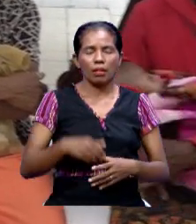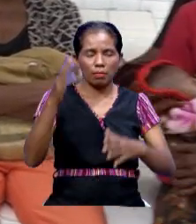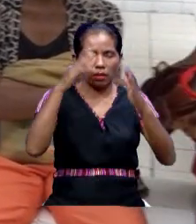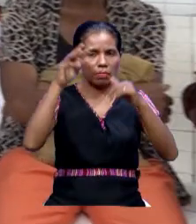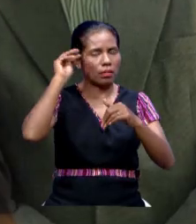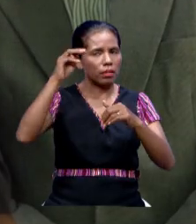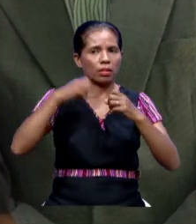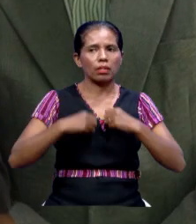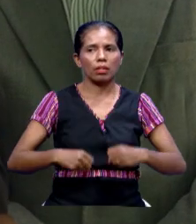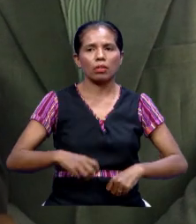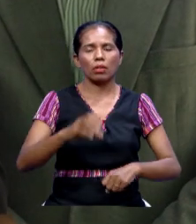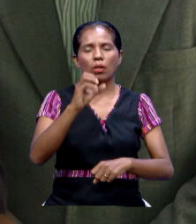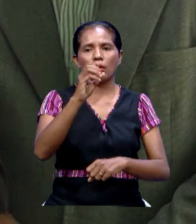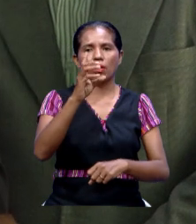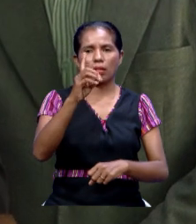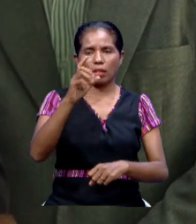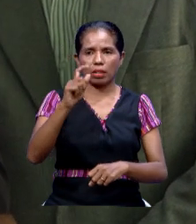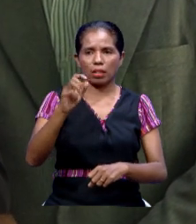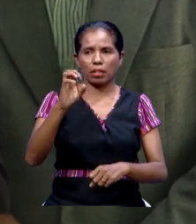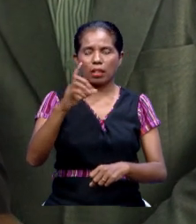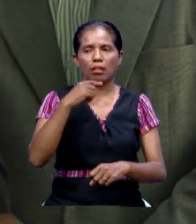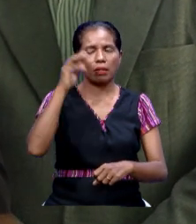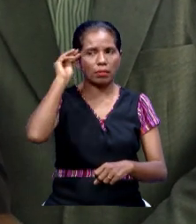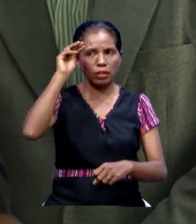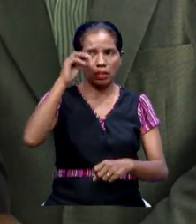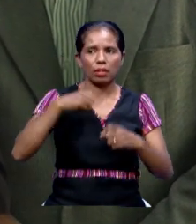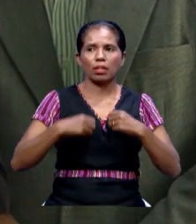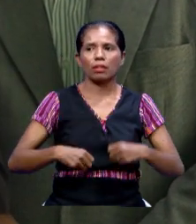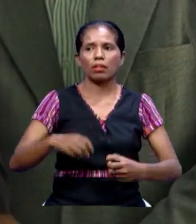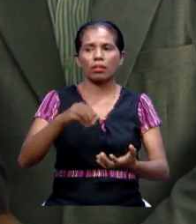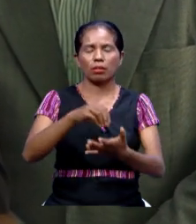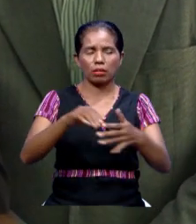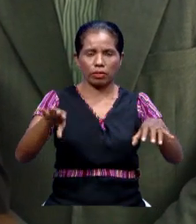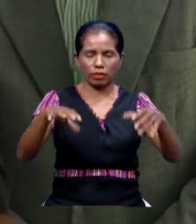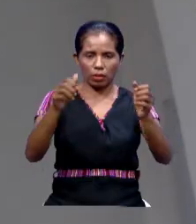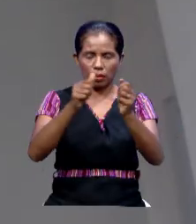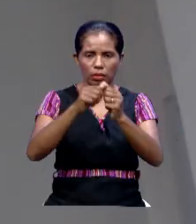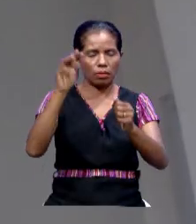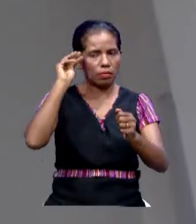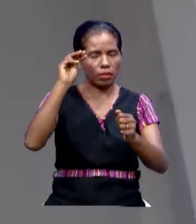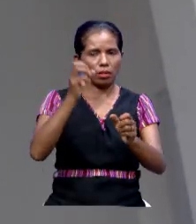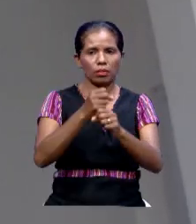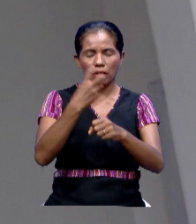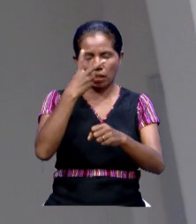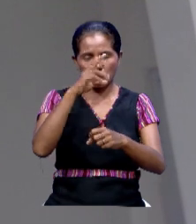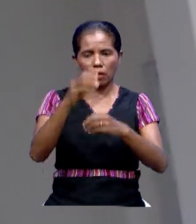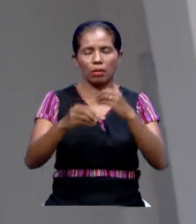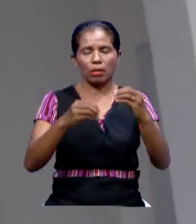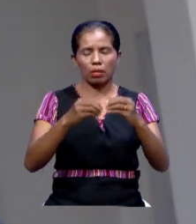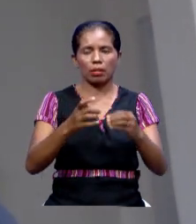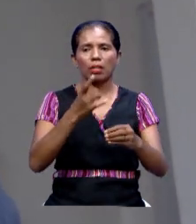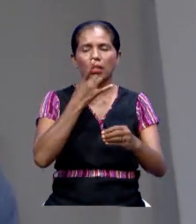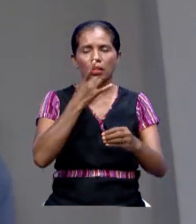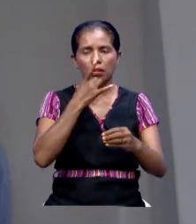Saúde Odete Maria Freitas Belo Hatete, Ministério Saúde cria ona coordenação ho Ministério, hodi hareba assunto